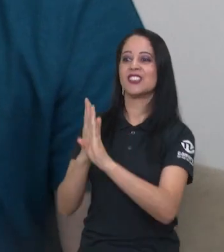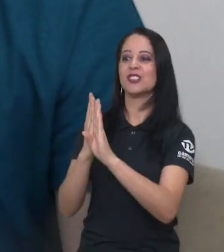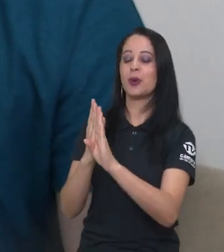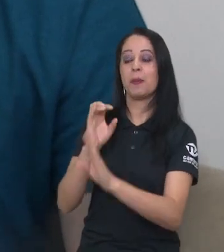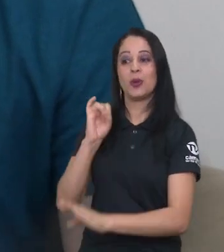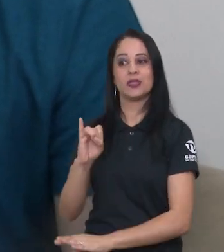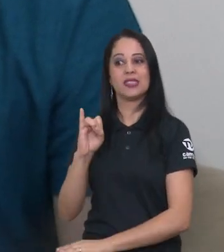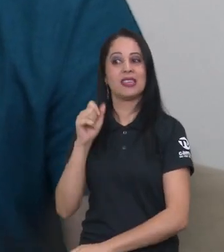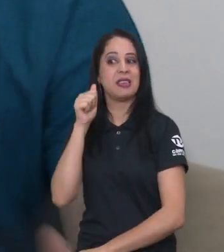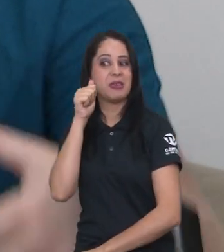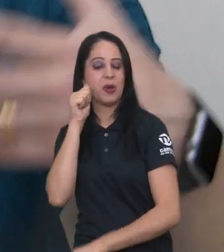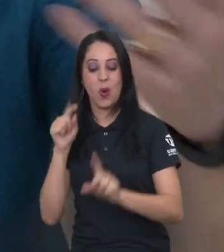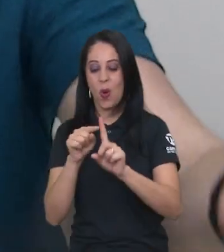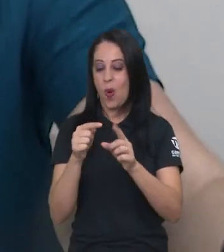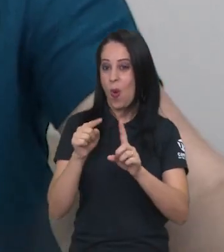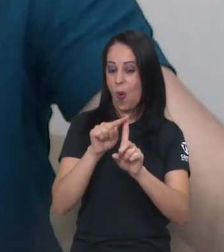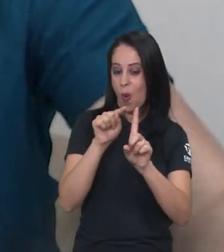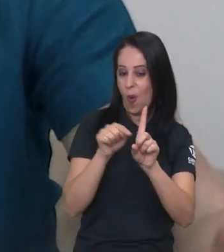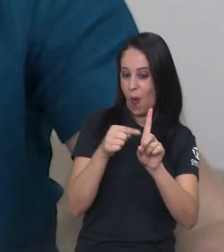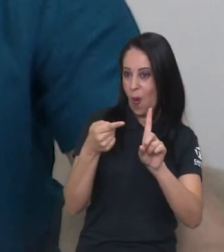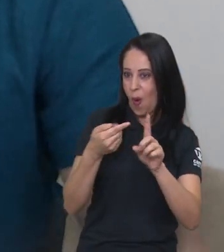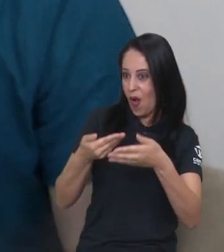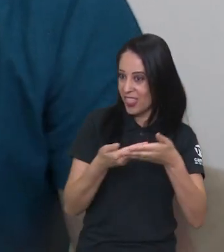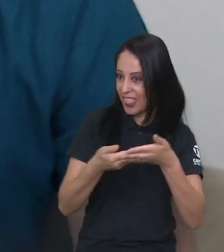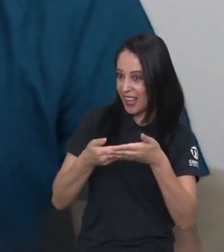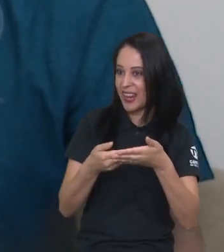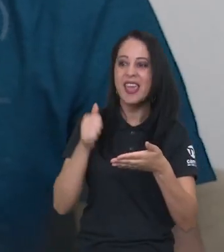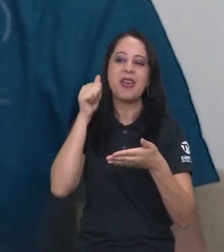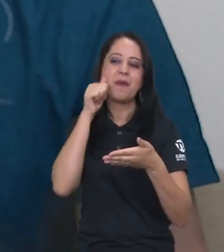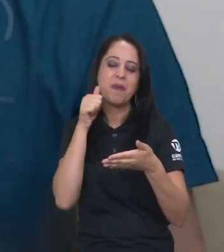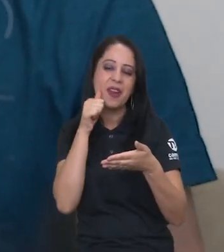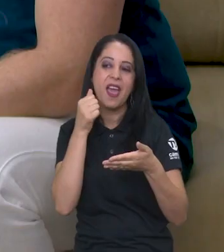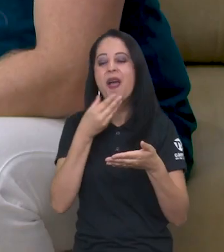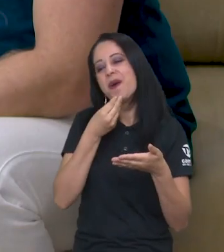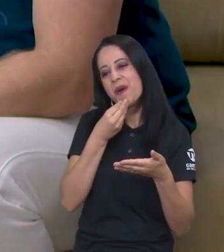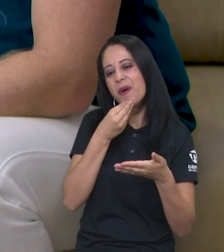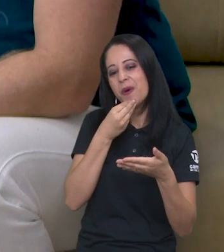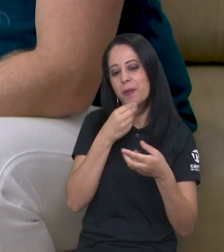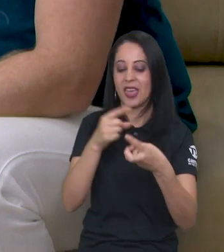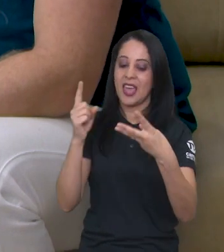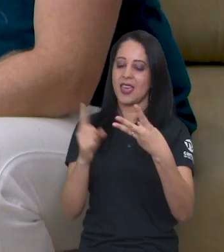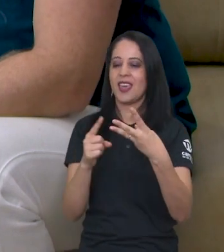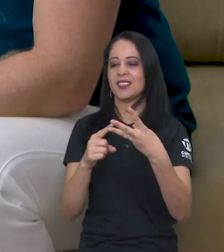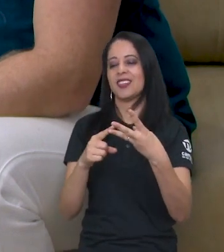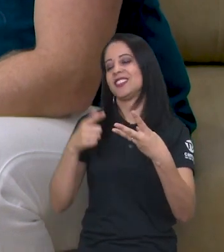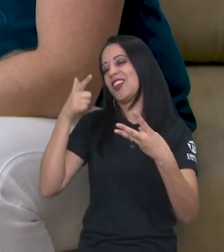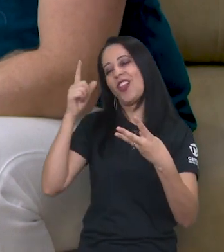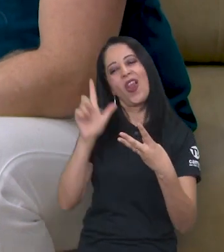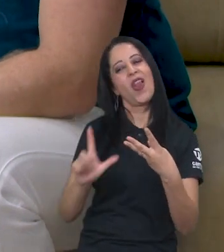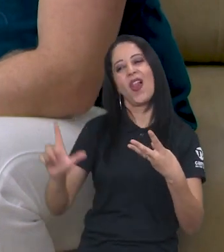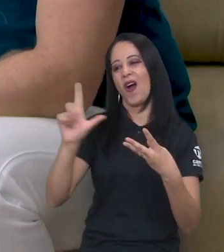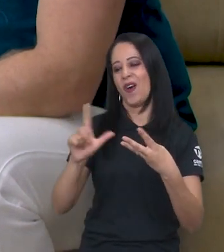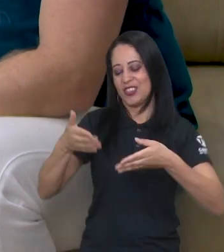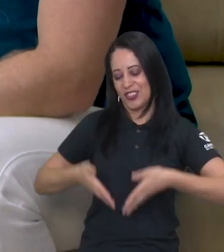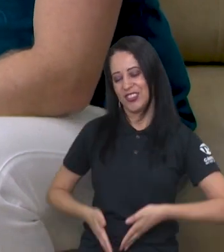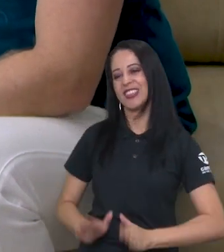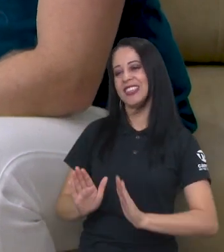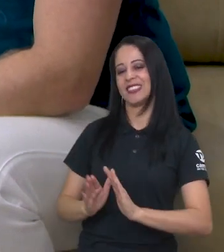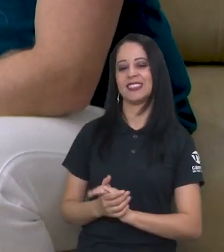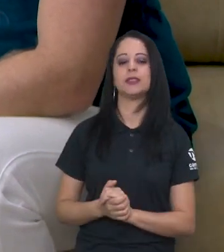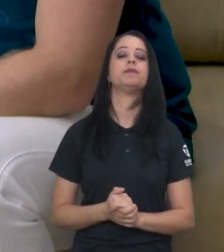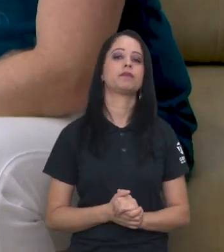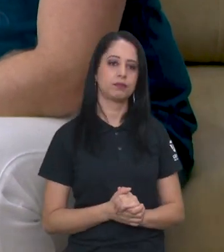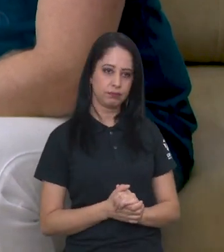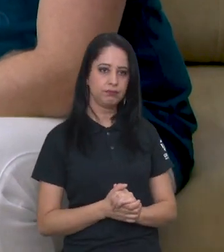com certeza o terceiro vai ser quando a gente estiver ele nos nossos braços, né? Nós sabemos que existem famílias que também estão passando por esse